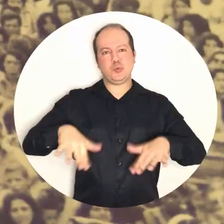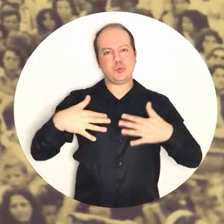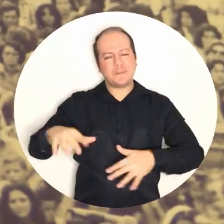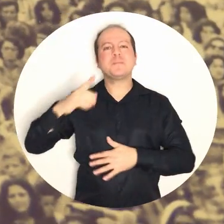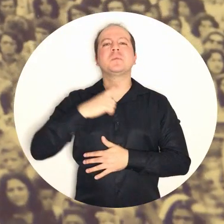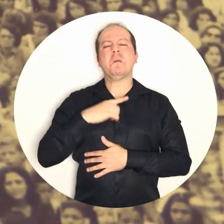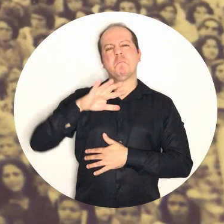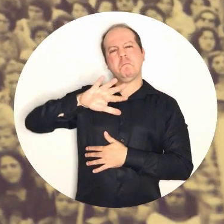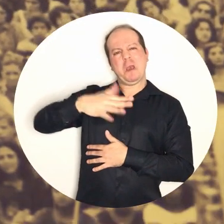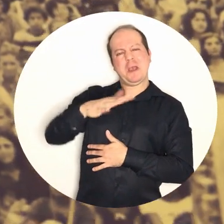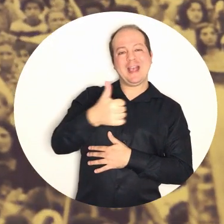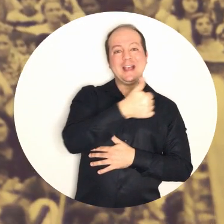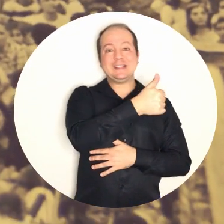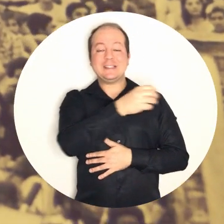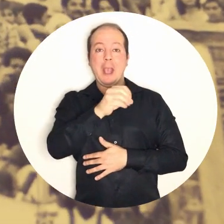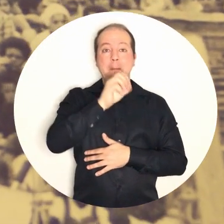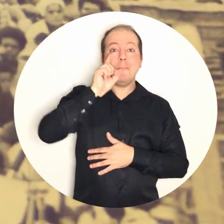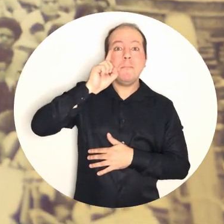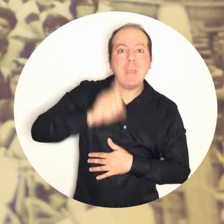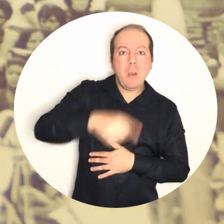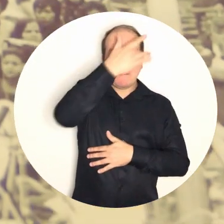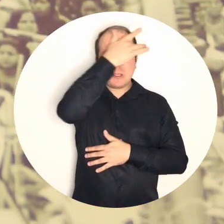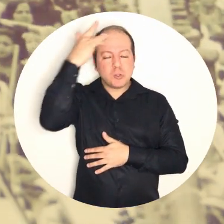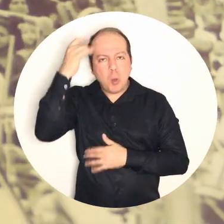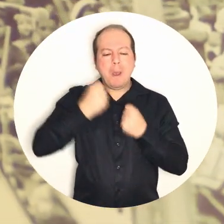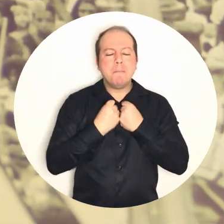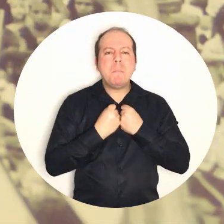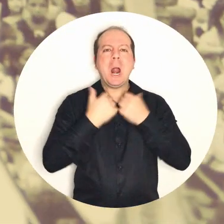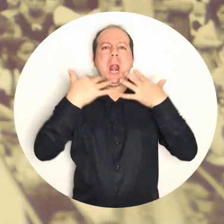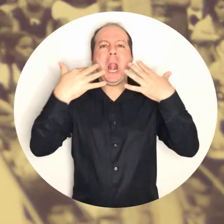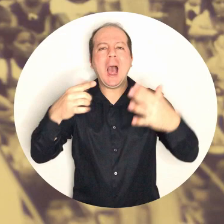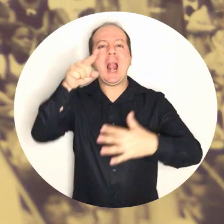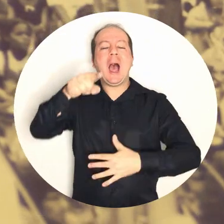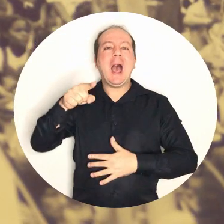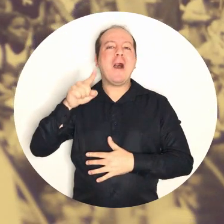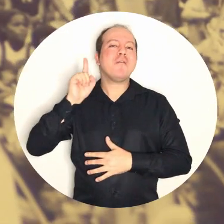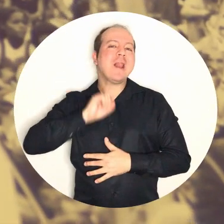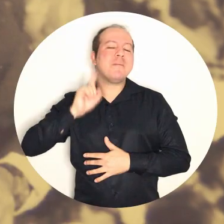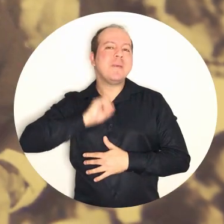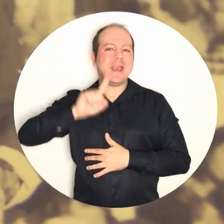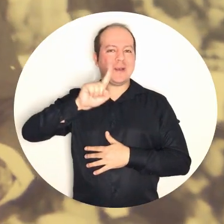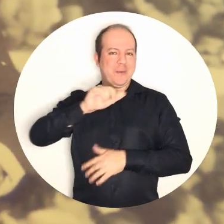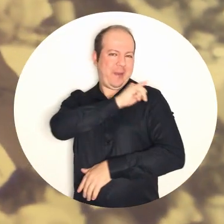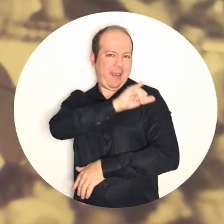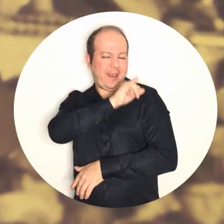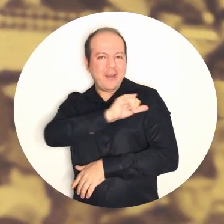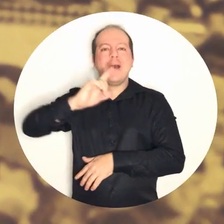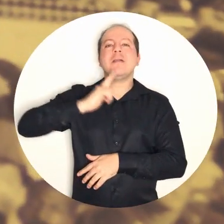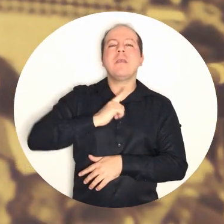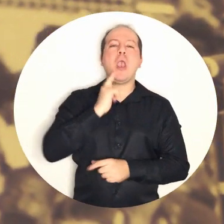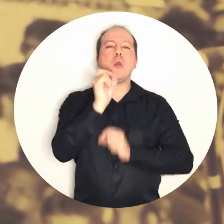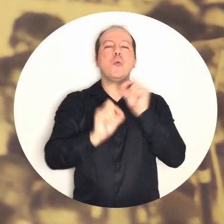1972. Foi nesse dia que cerca de 100 mil pessoas se aglomeraram no Aterro do Flamengo para testemunhar